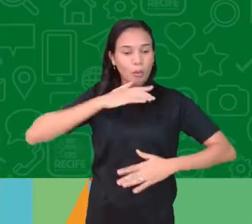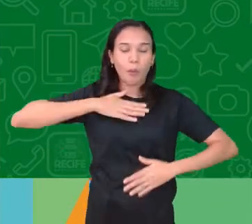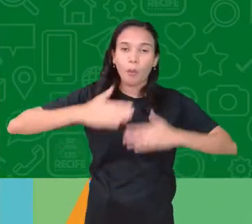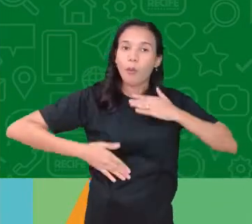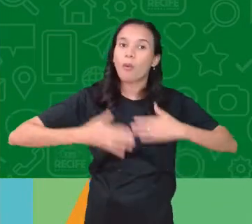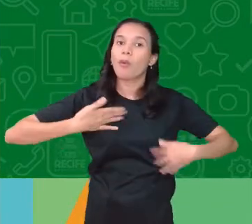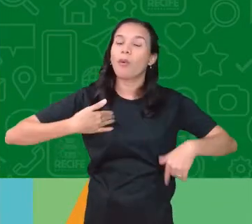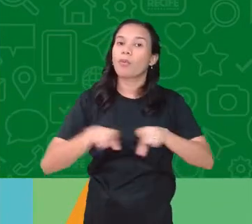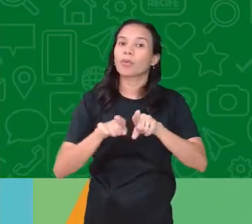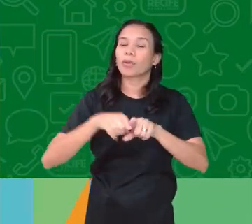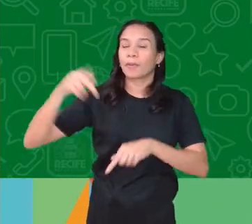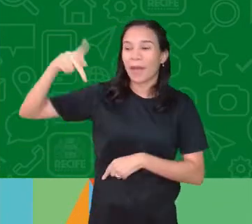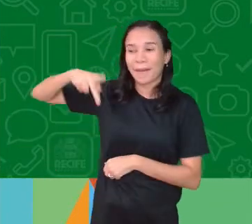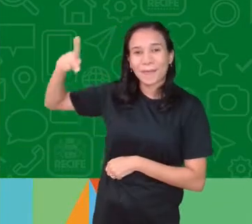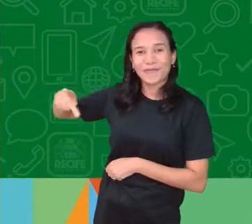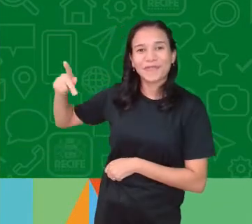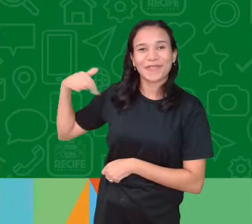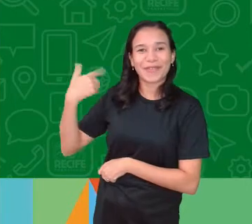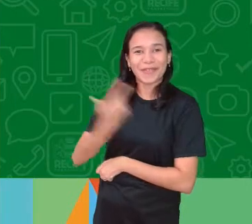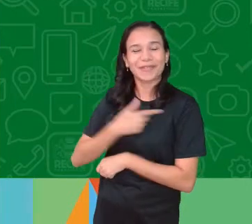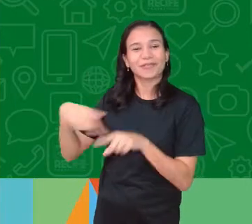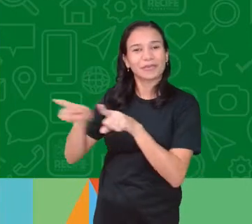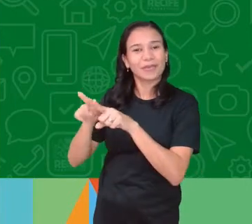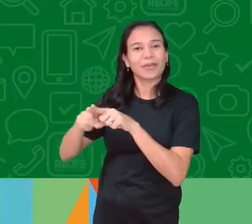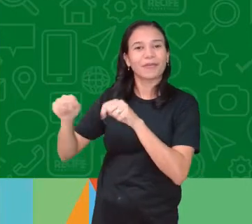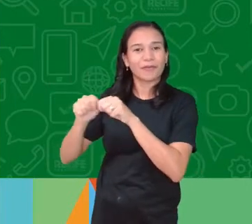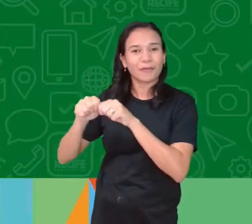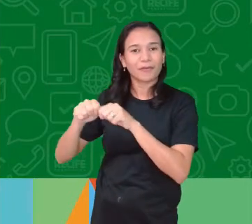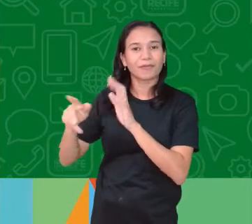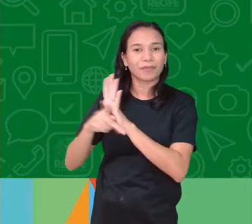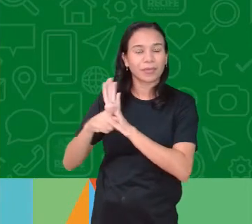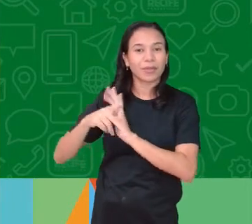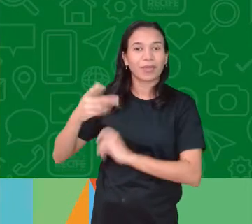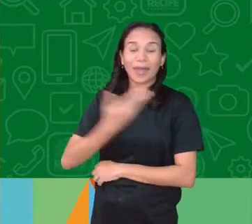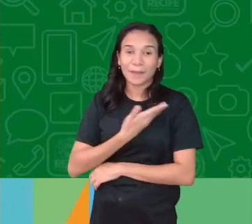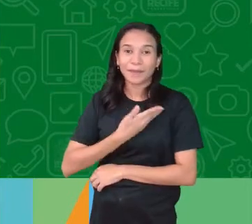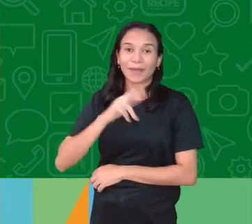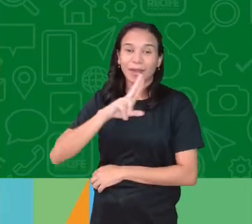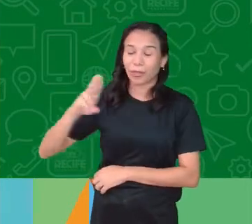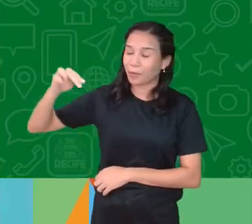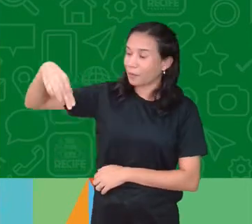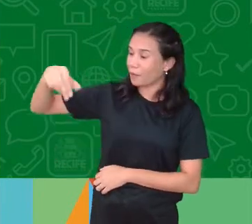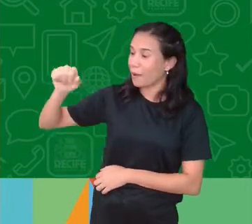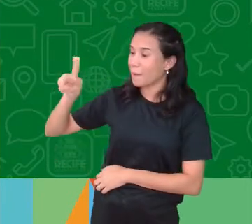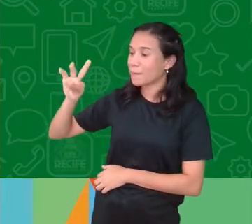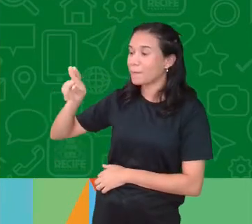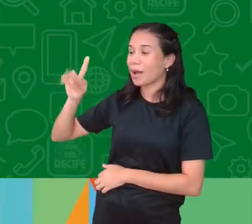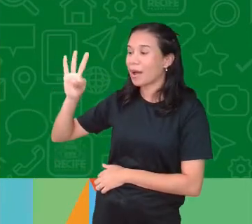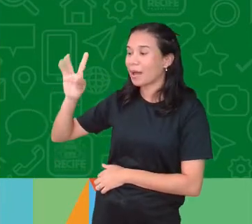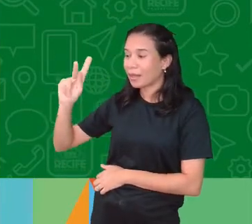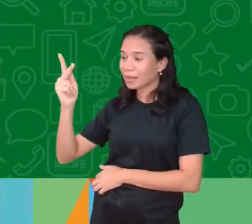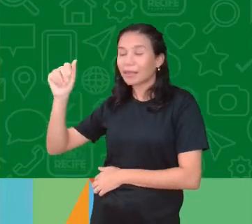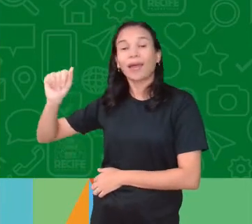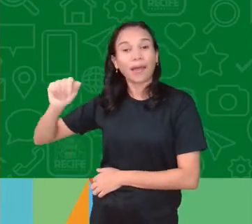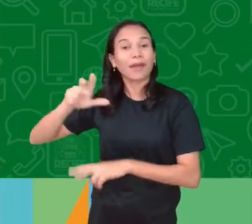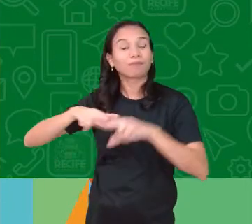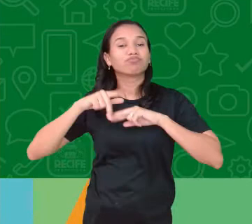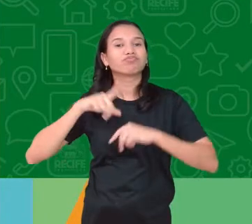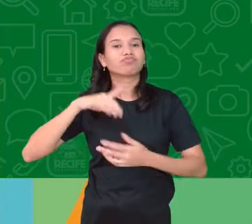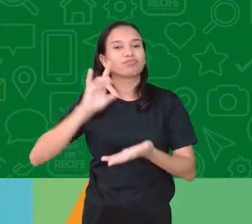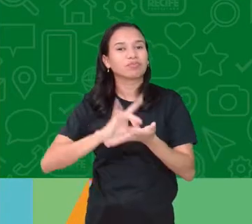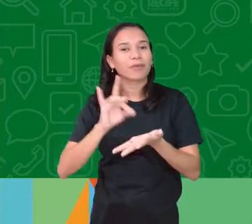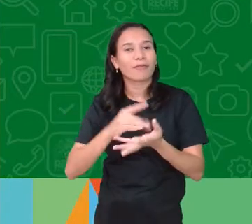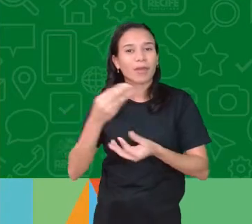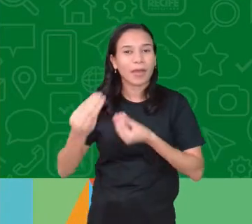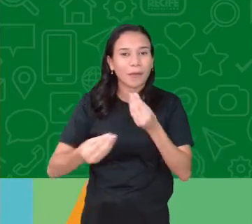história da nossa professora, coreógrafa e diretora e minha amiga chamada Marta Pena, que tem uma síndrome